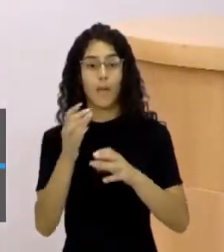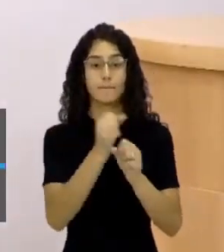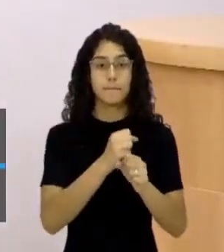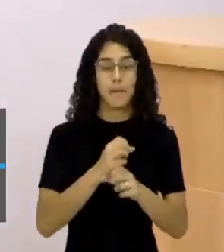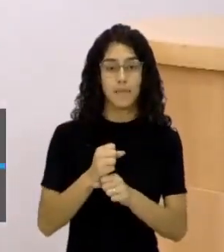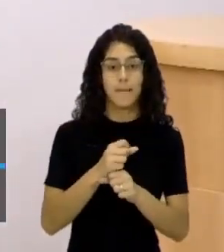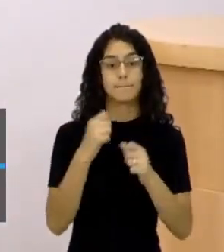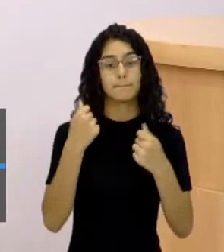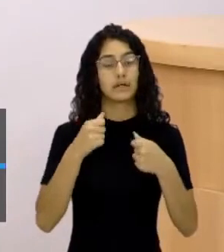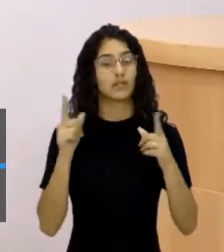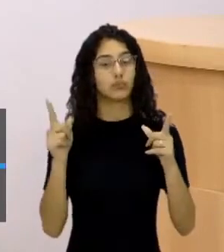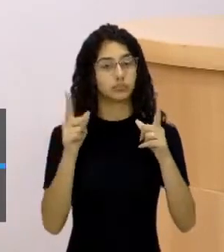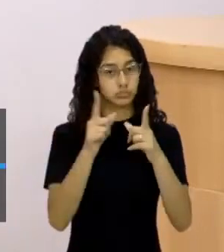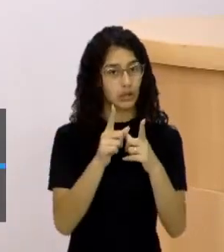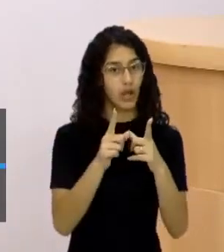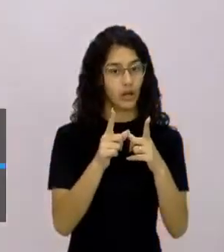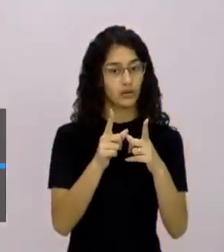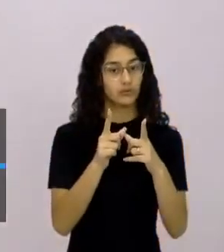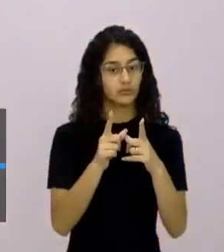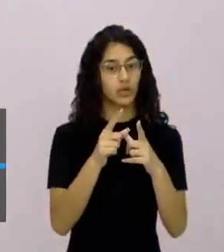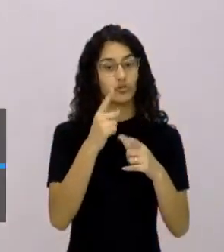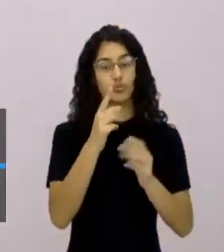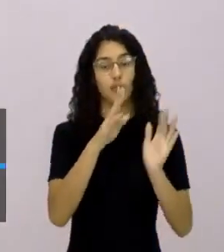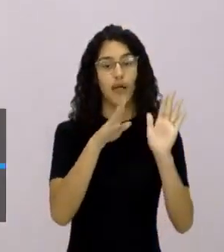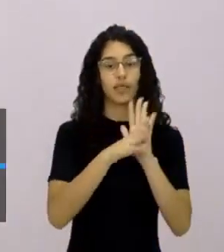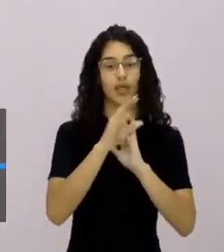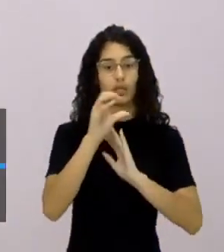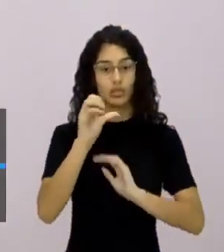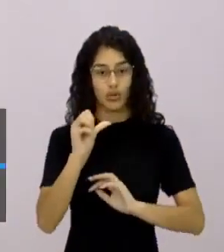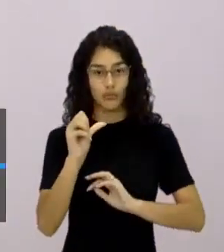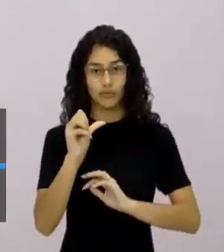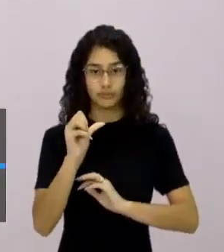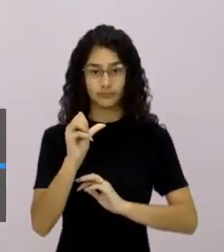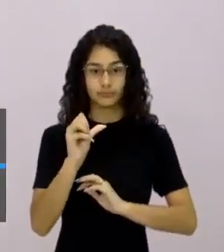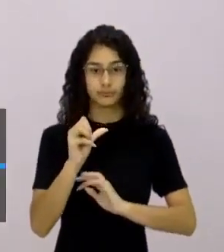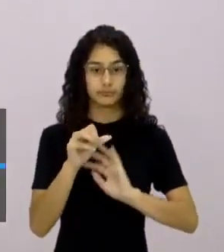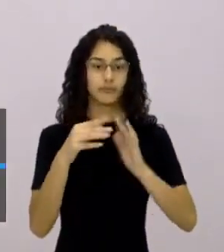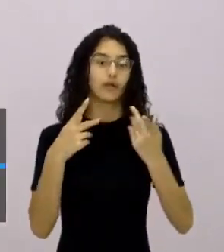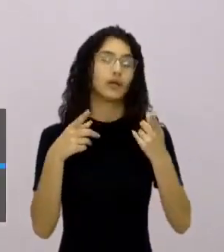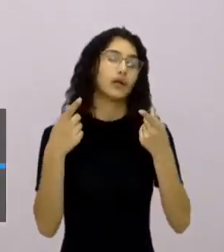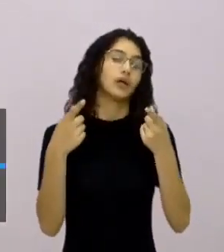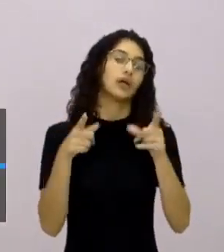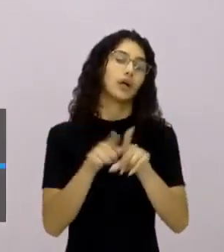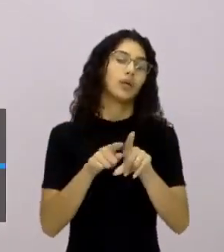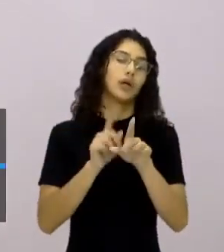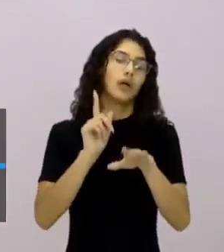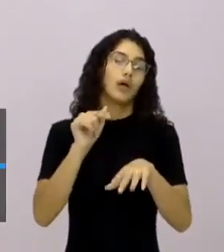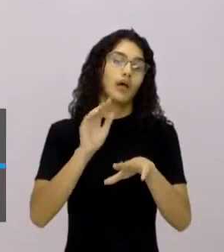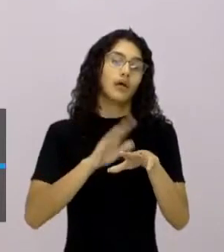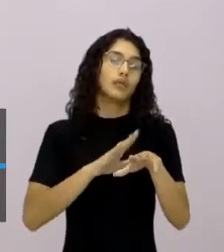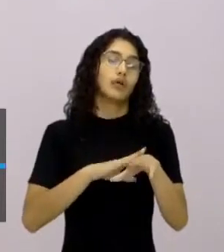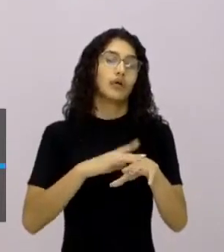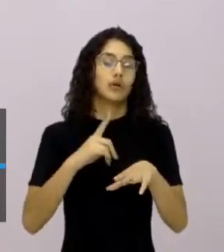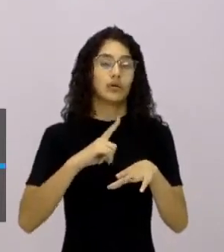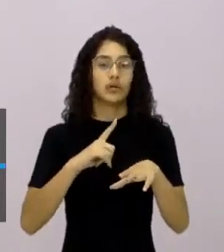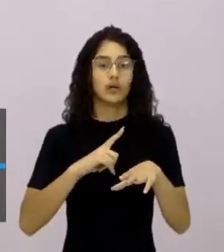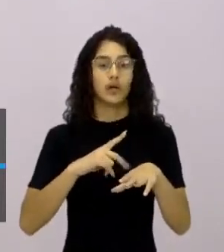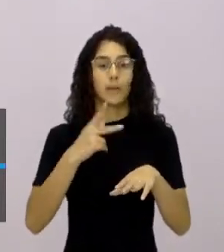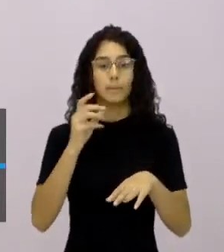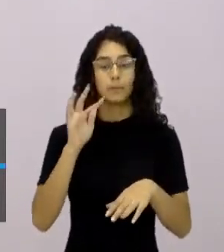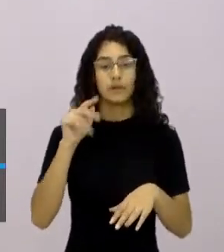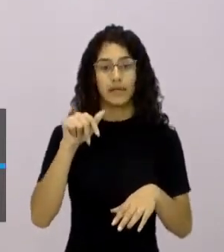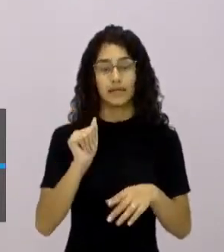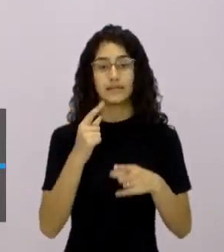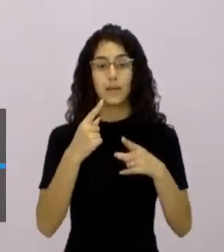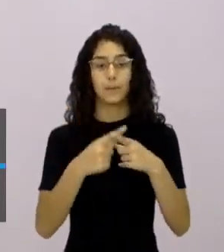ficar pequeno o suficiente para ficar de 1 até 9, tá certo? E ele é compensado carregando uma potência, porque